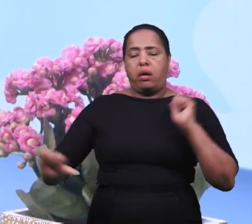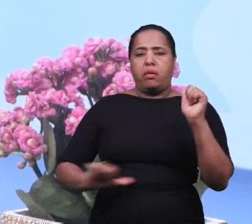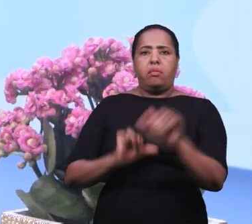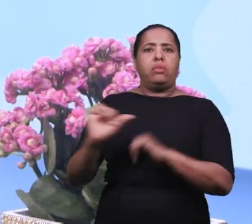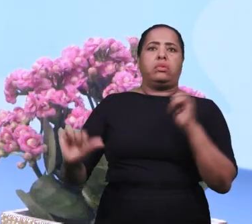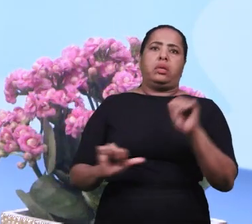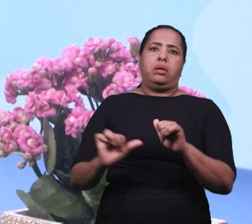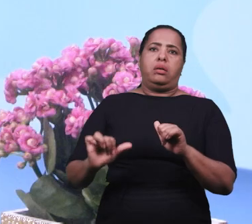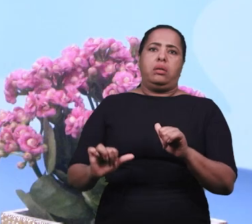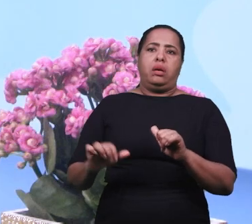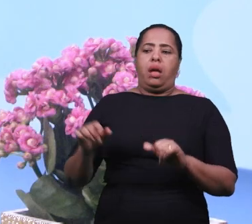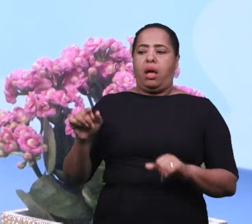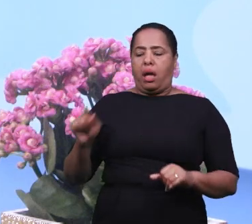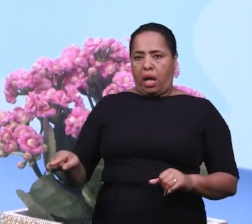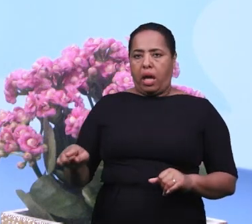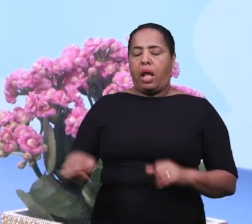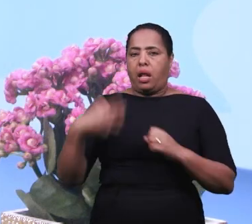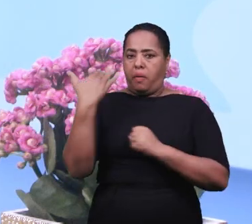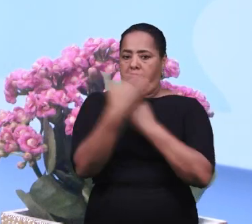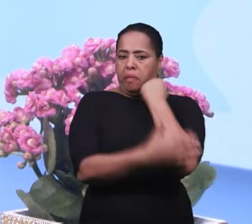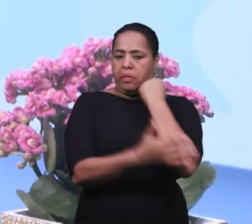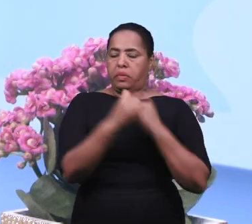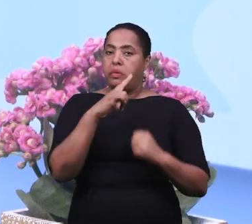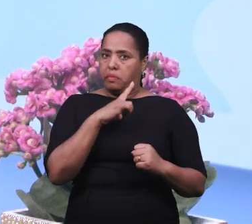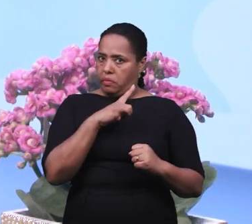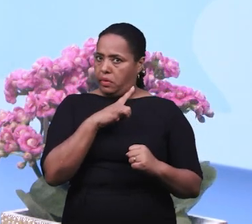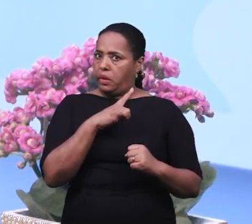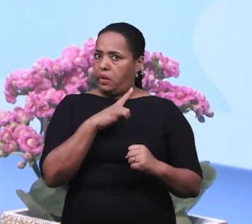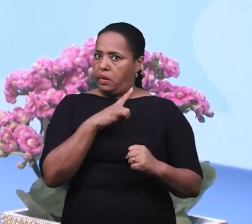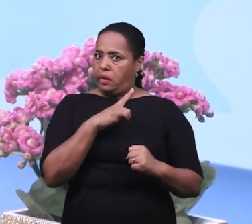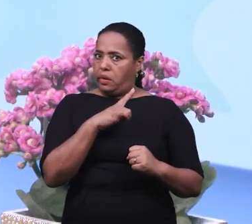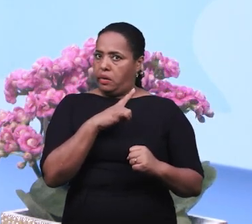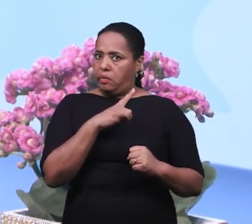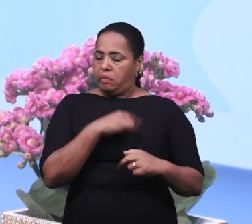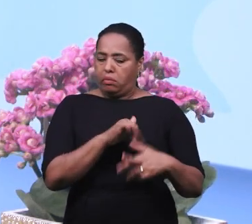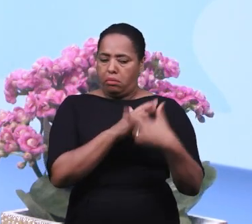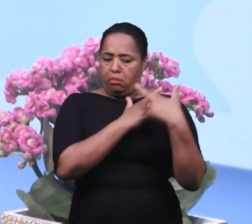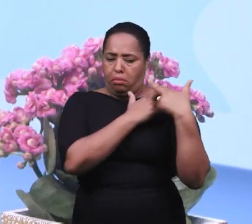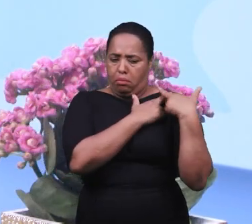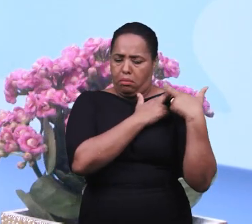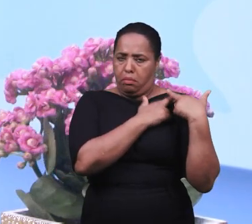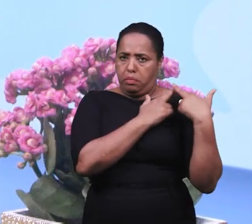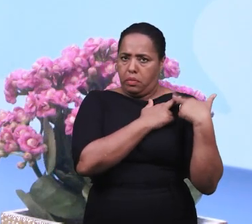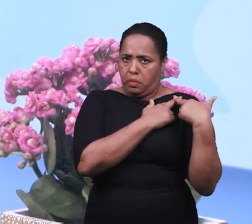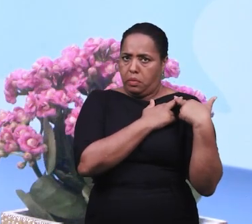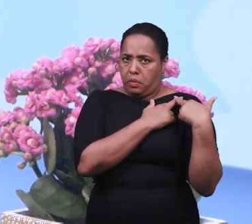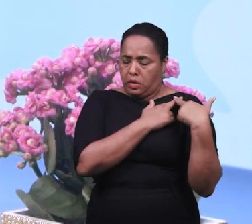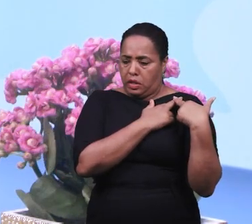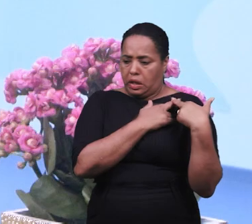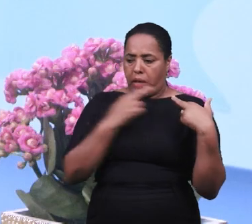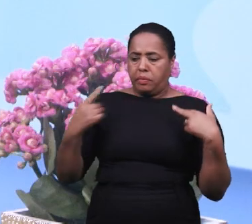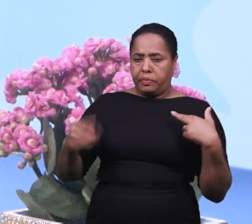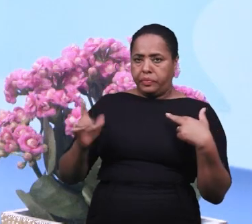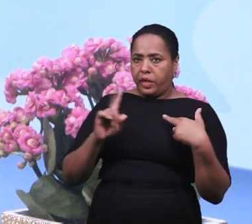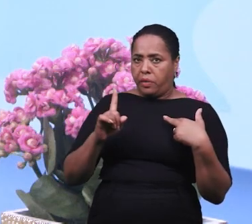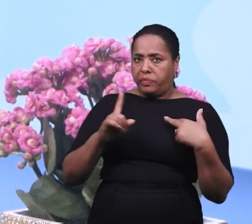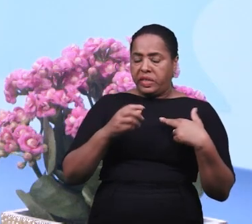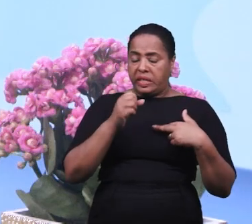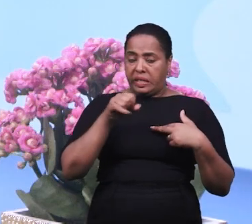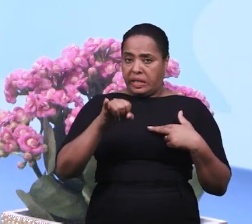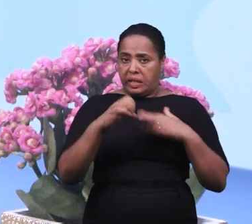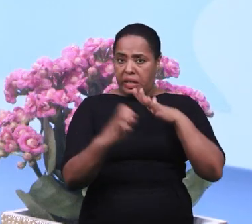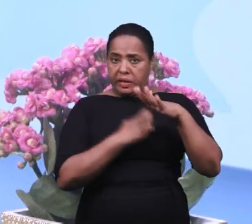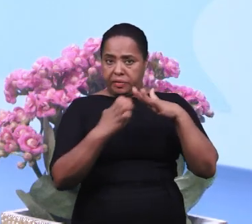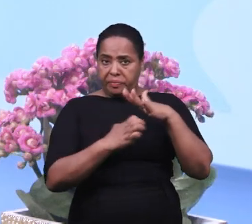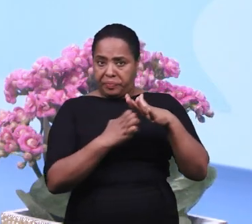pessoa é empregada, ela tem uma proteção por ser empregada. Ela não era responsável pelos recolhimentos dela. E se a empresa não fez,